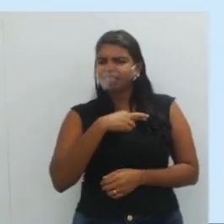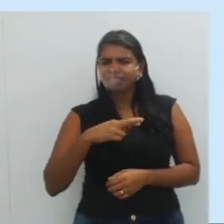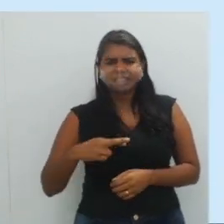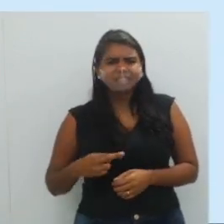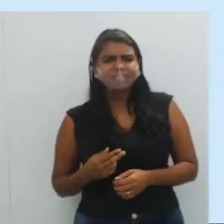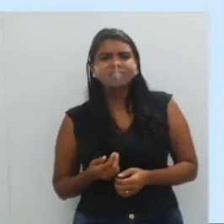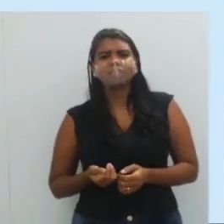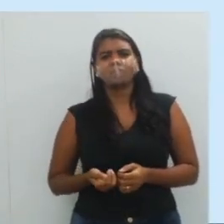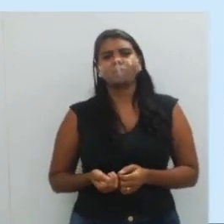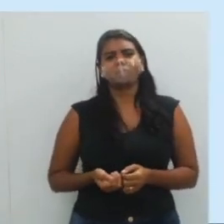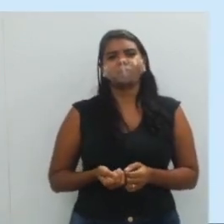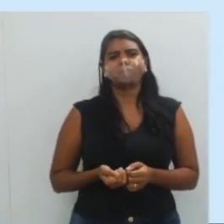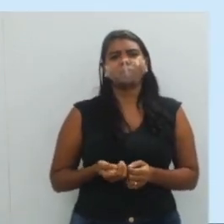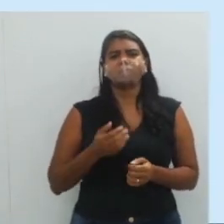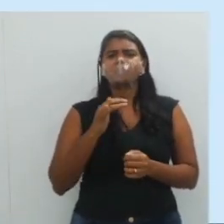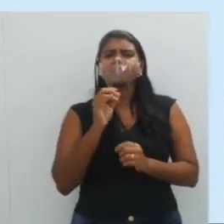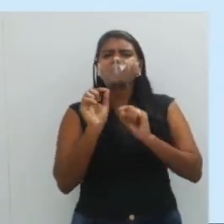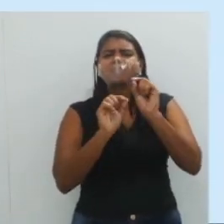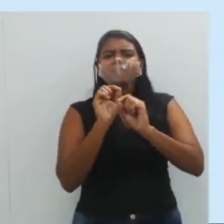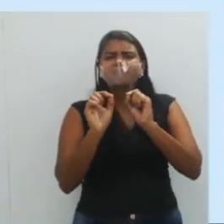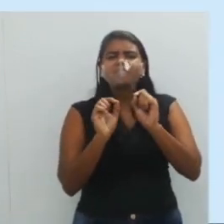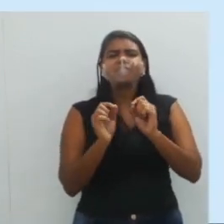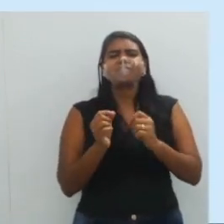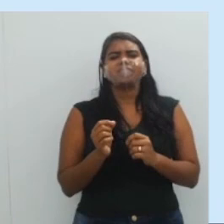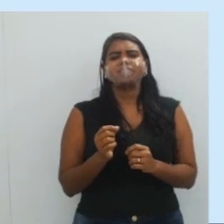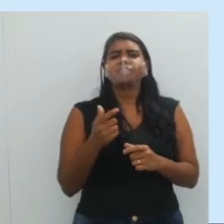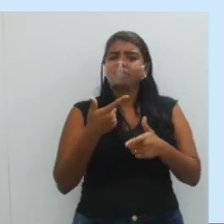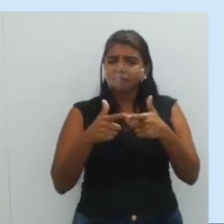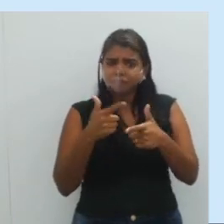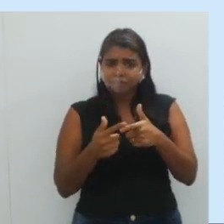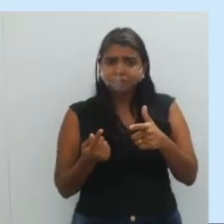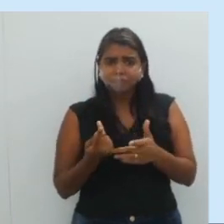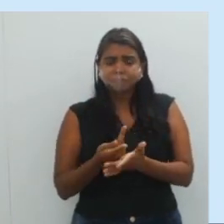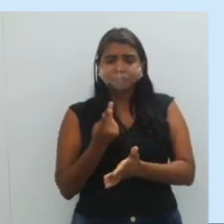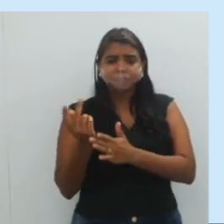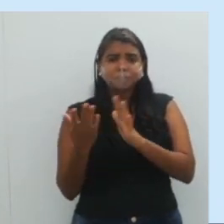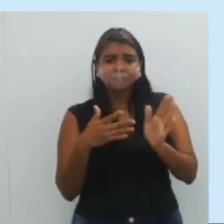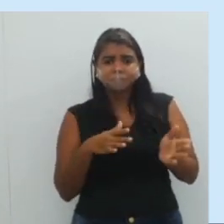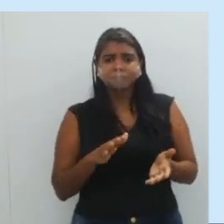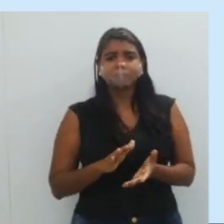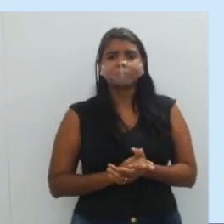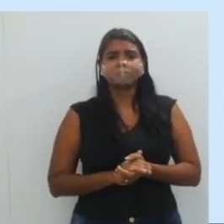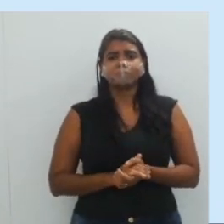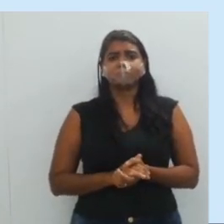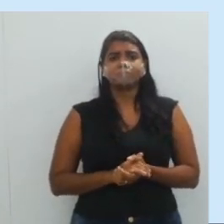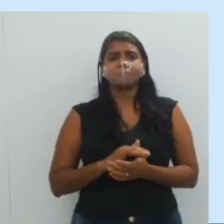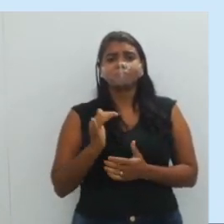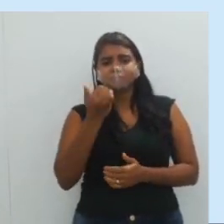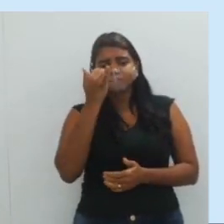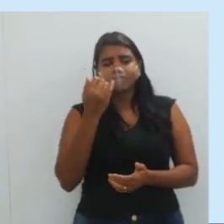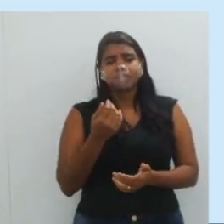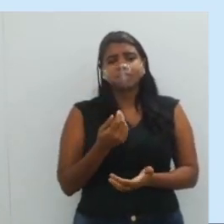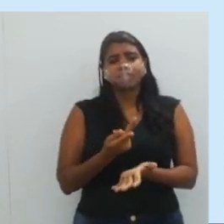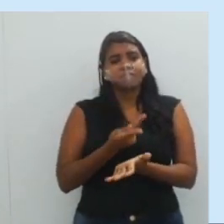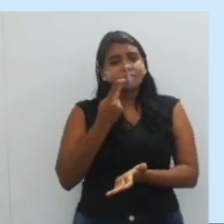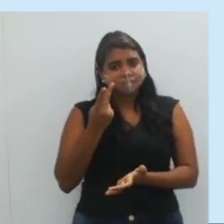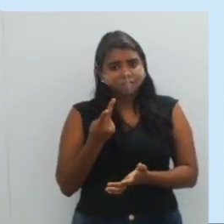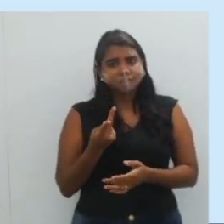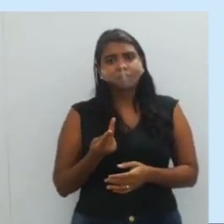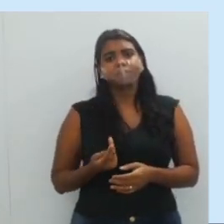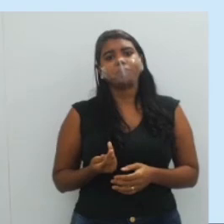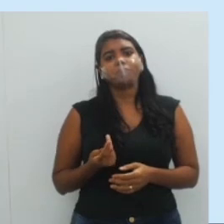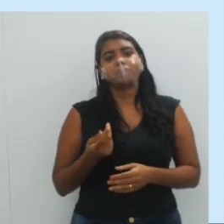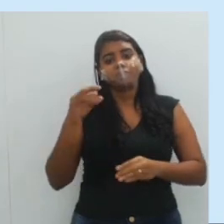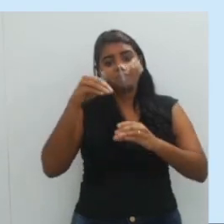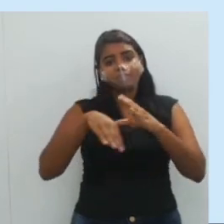tanto só sobre bullying, né, atualmente, o bullying, o que é isso? O que é isso? É um problema, né? É um grande problema social. E também nós encontramos